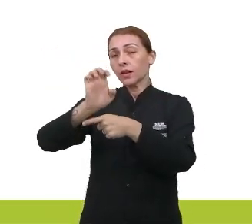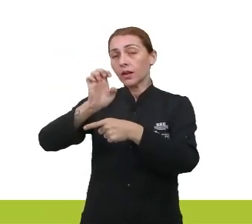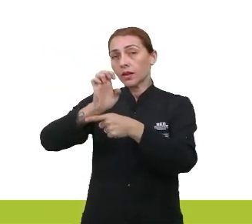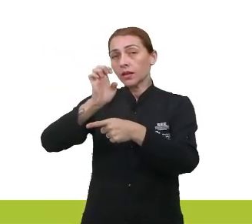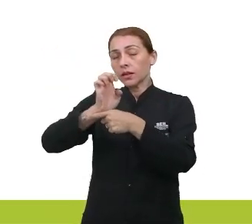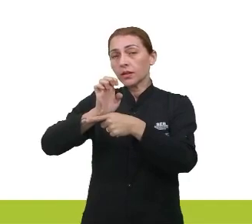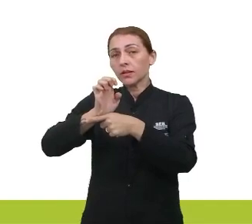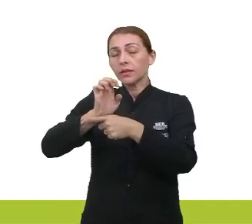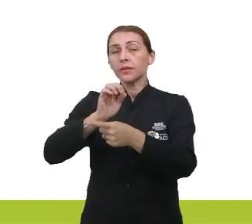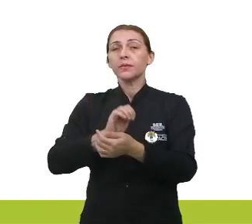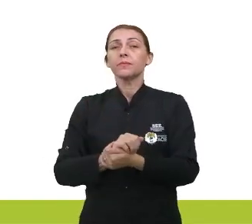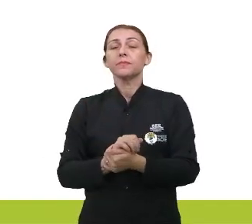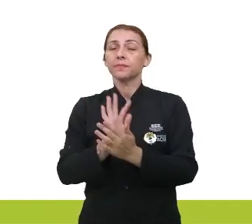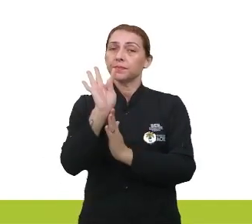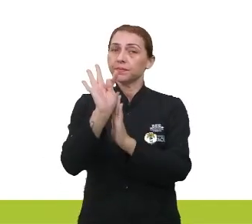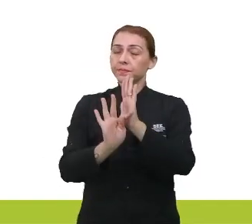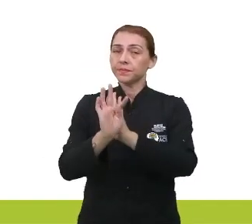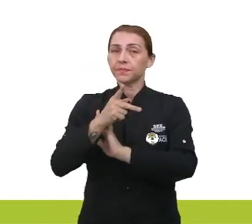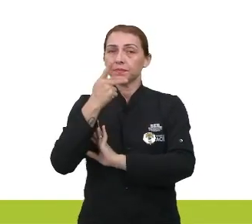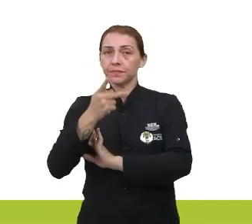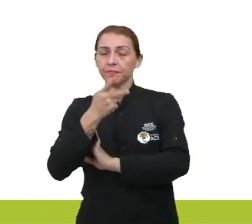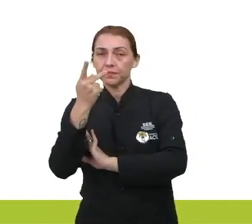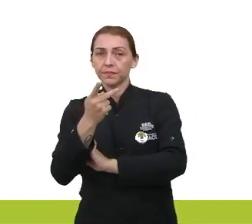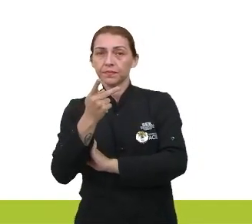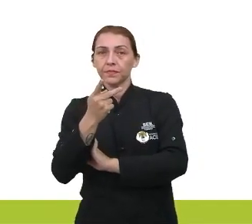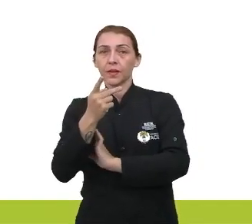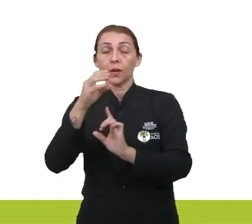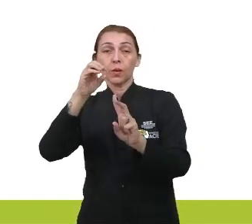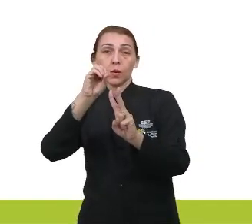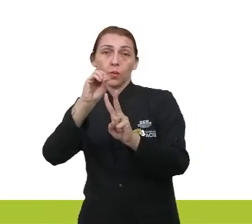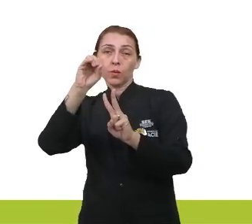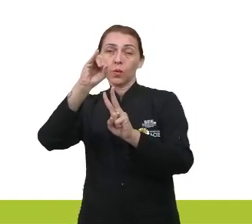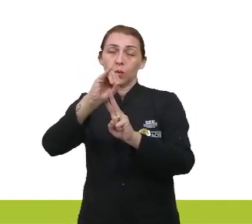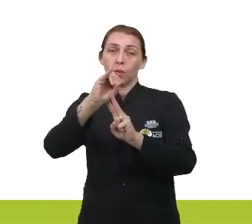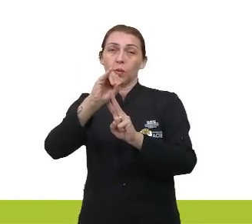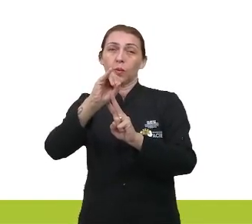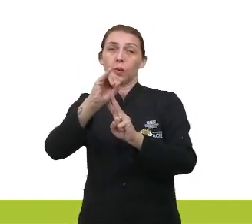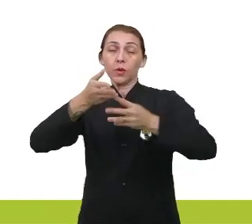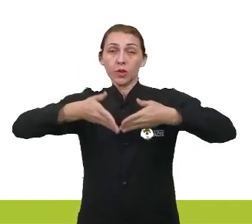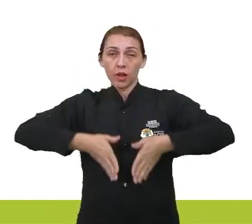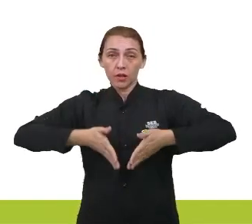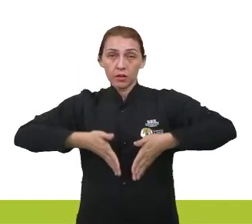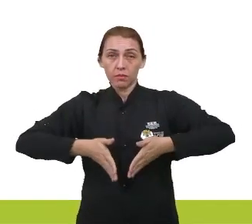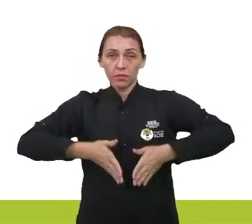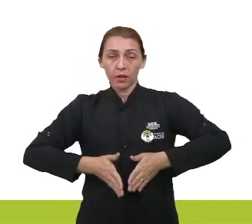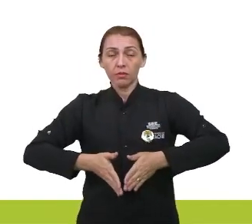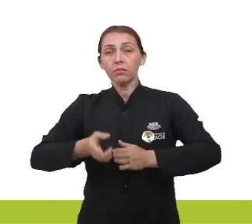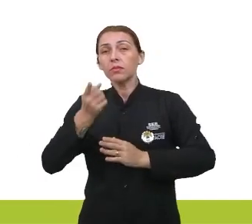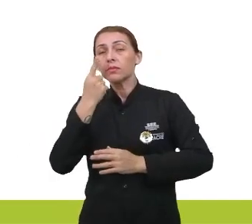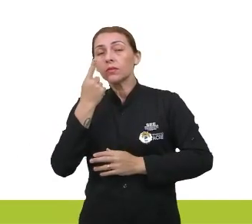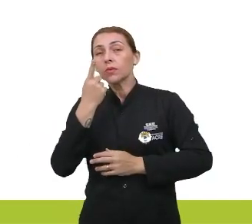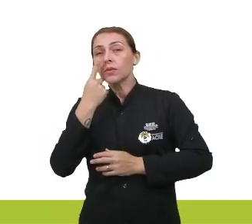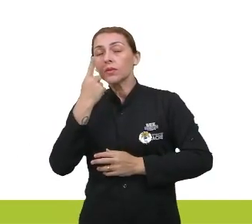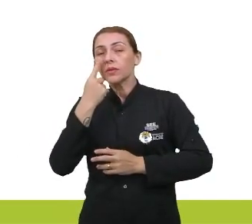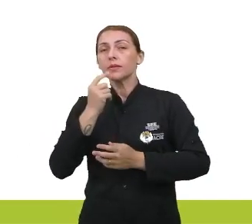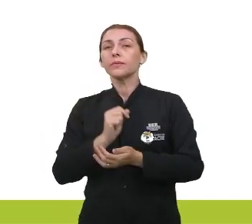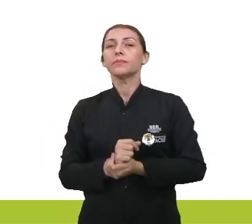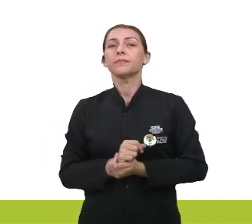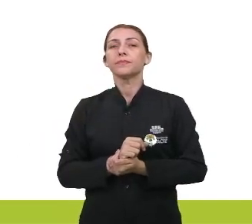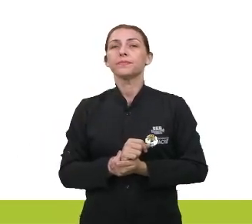E, será que o texto está falando sobre o índice de fecundidade? Pessoal, olha que